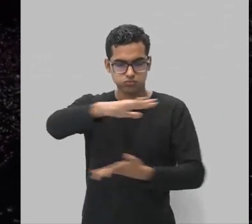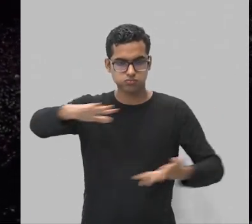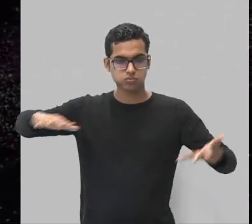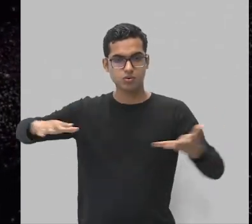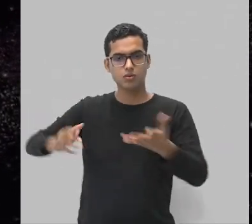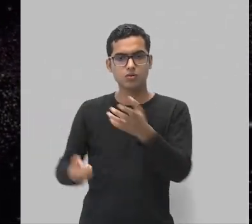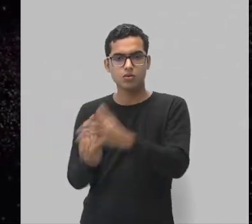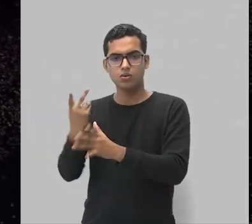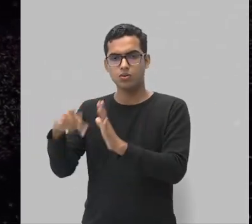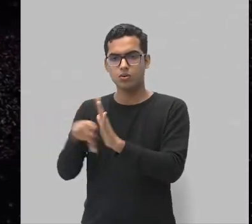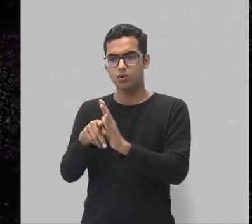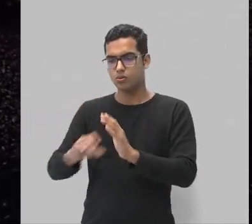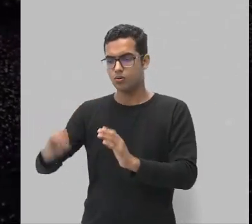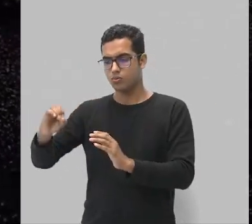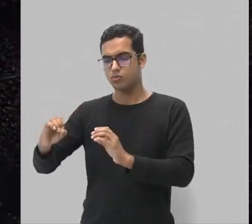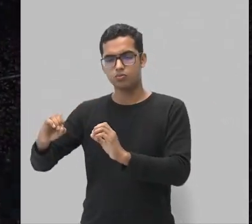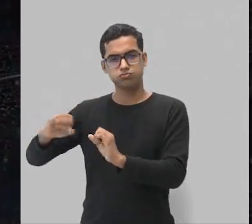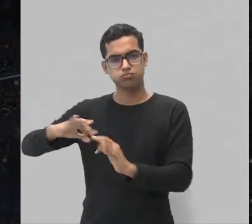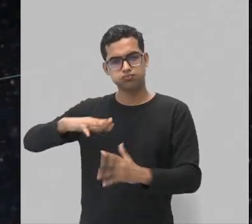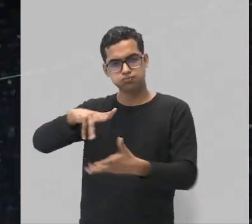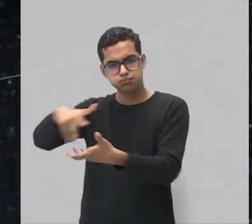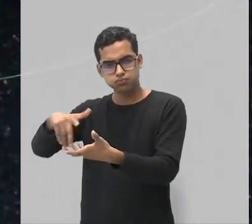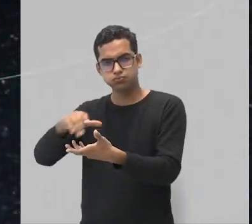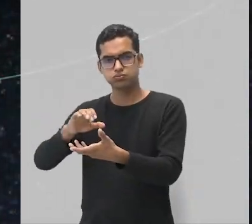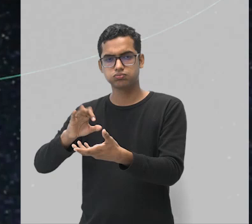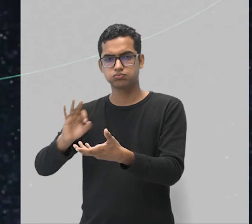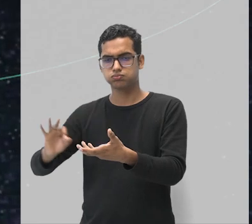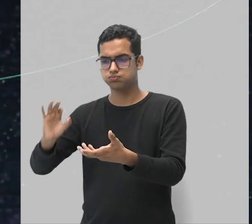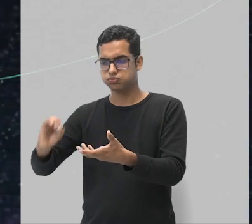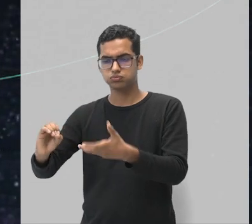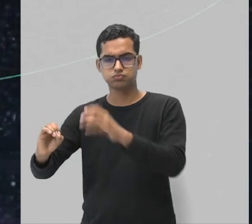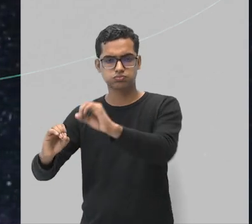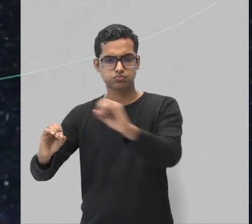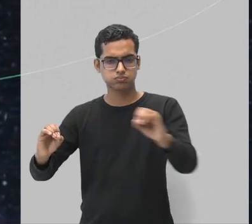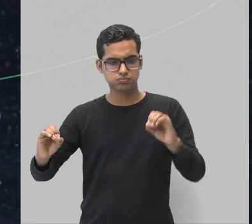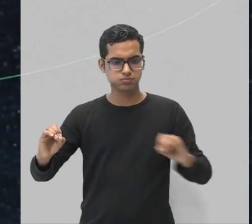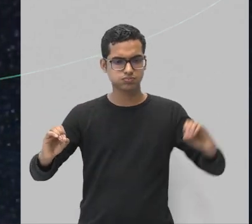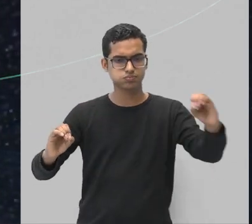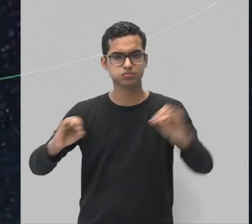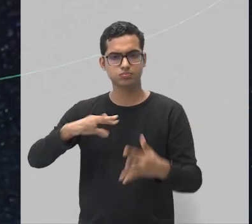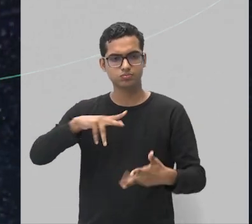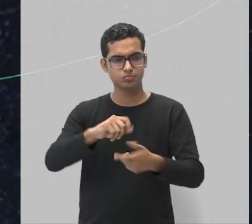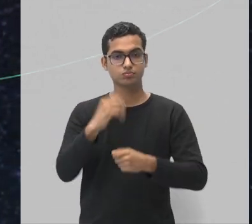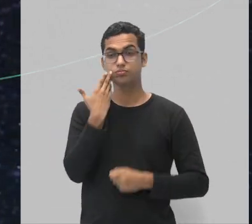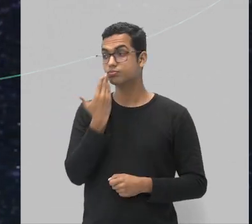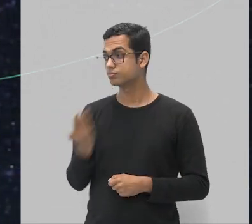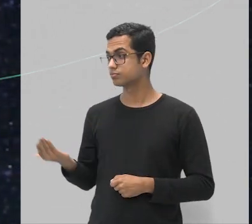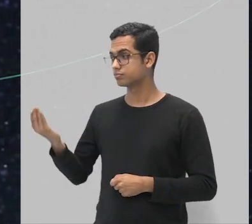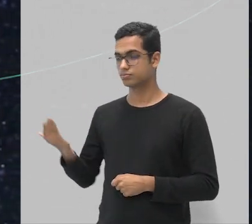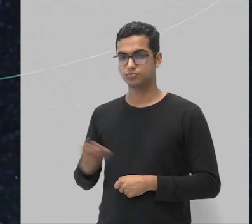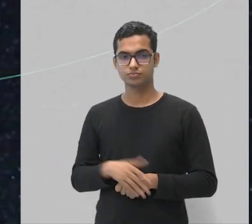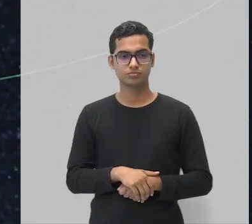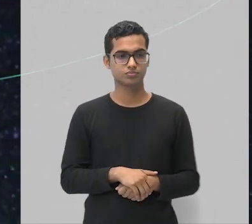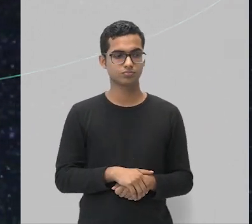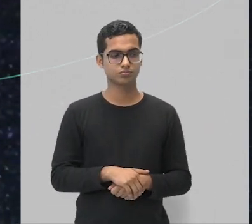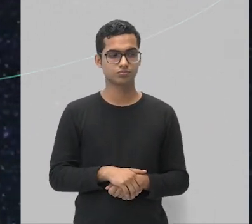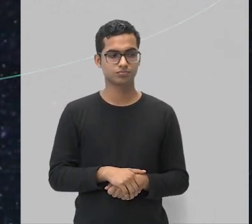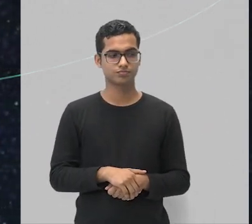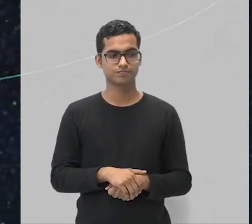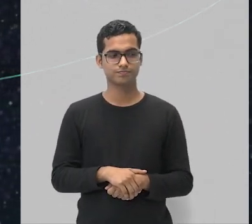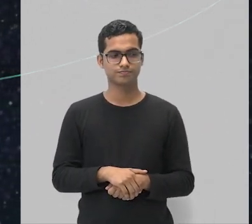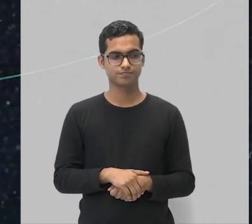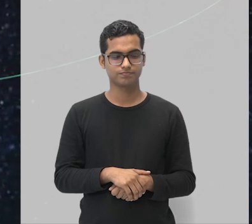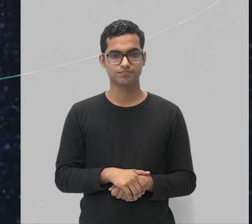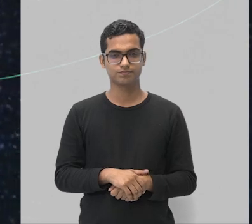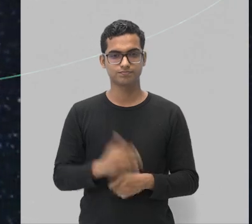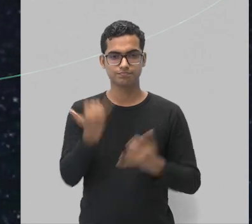os planetas, né? Do nosso sistema solar. Então, aqui também tem outra informação.